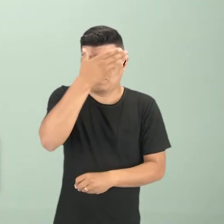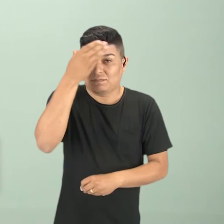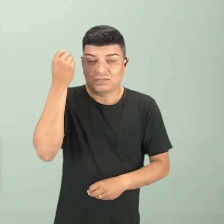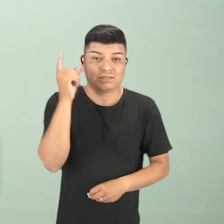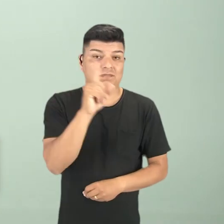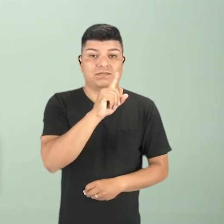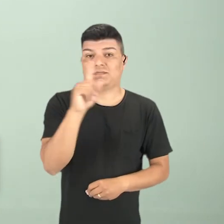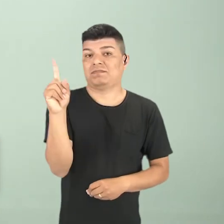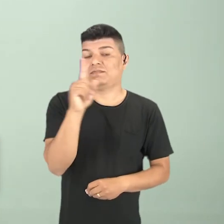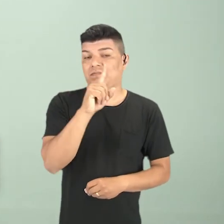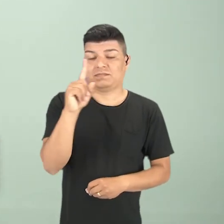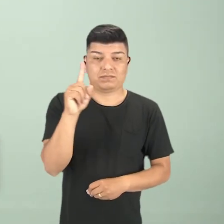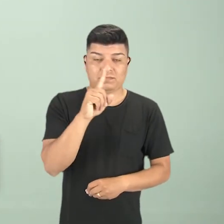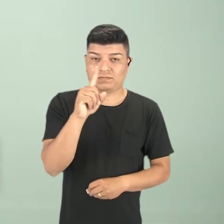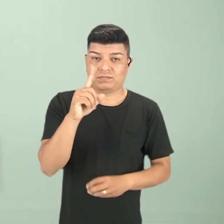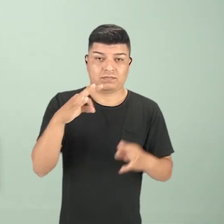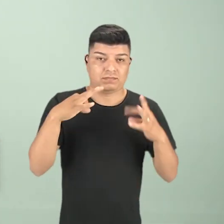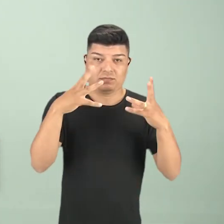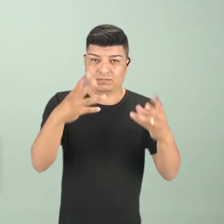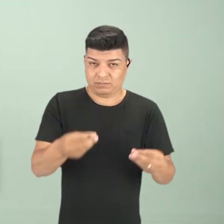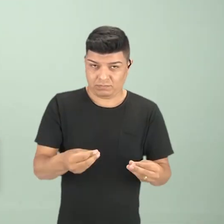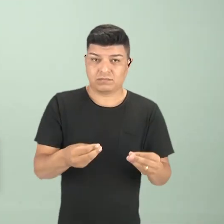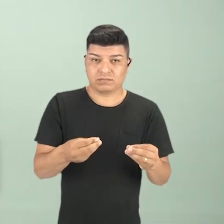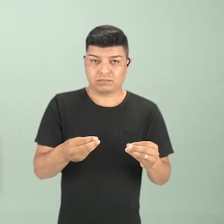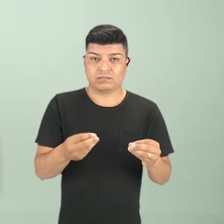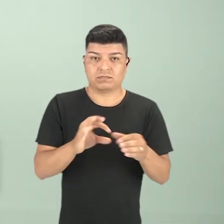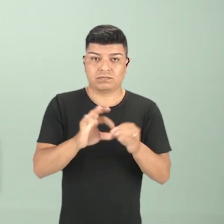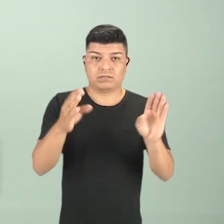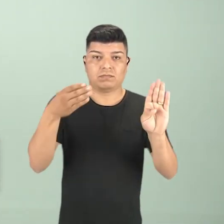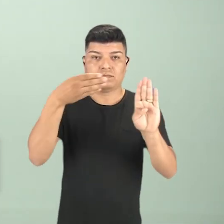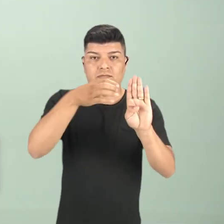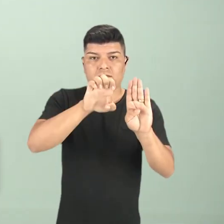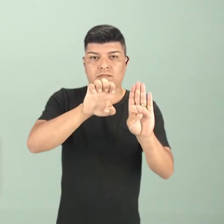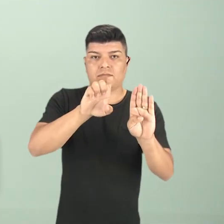Não esquecer que todas as videoaulas estão disponíveis na